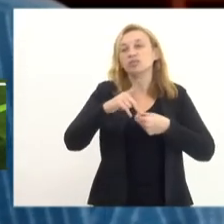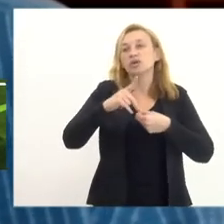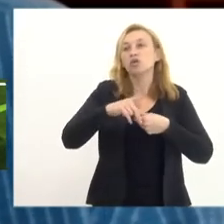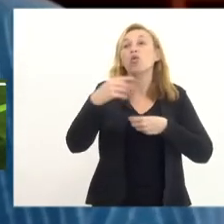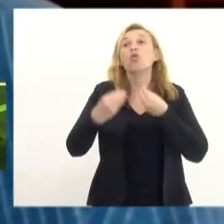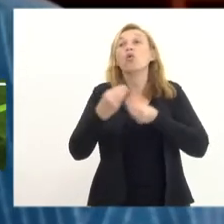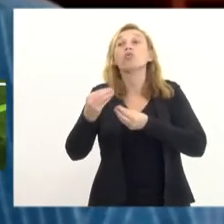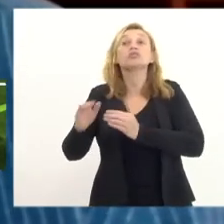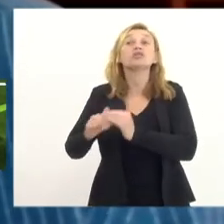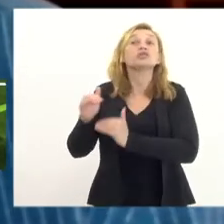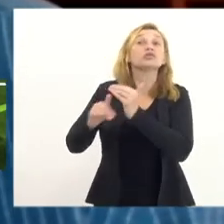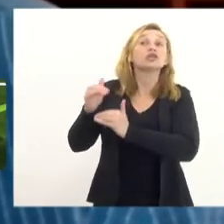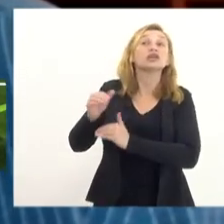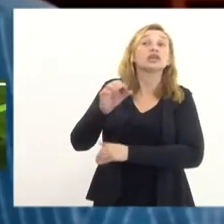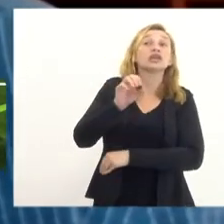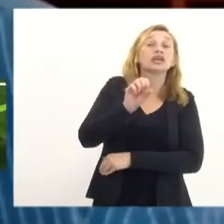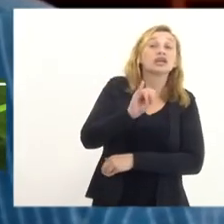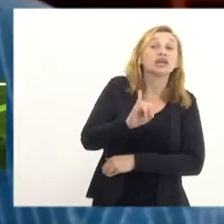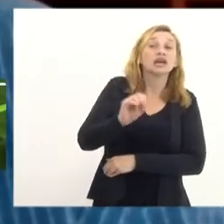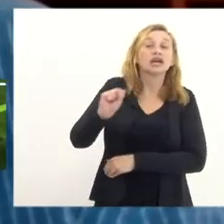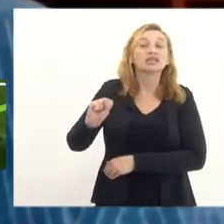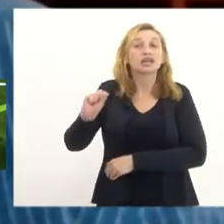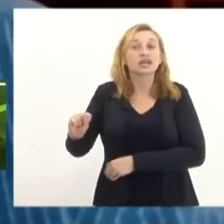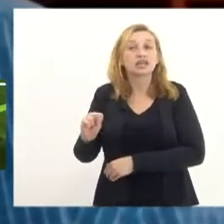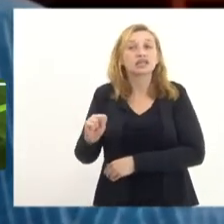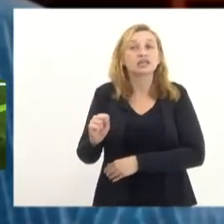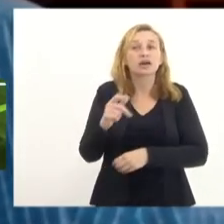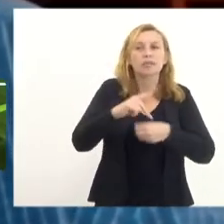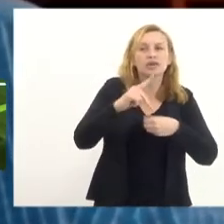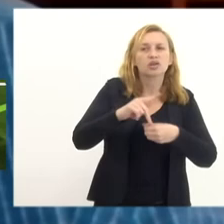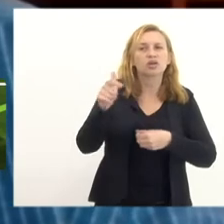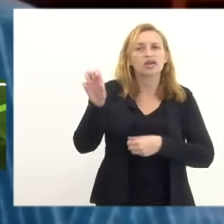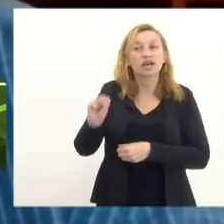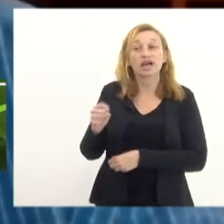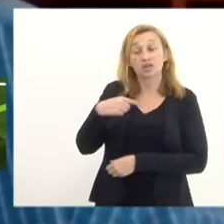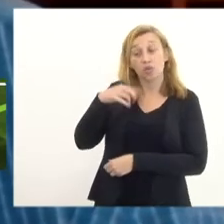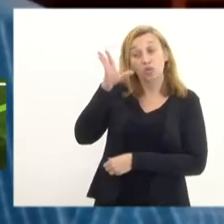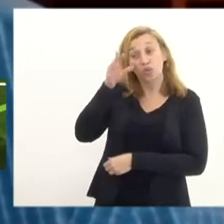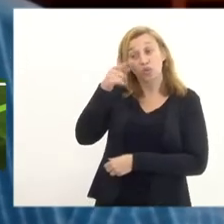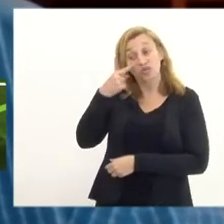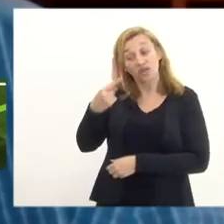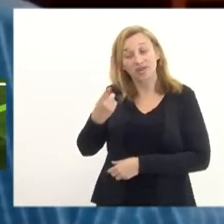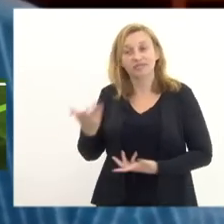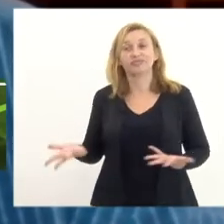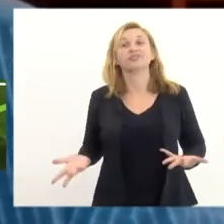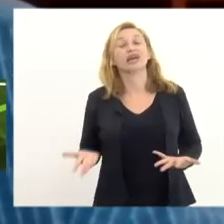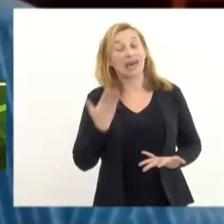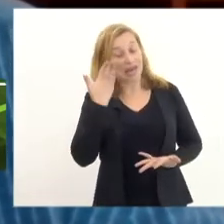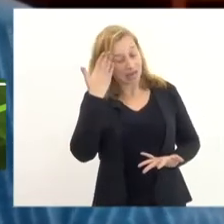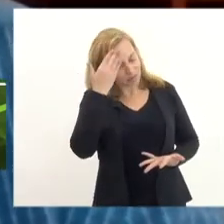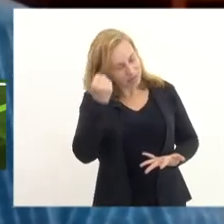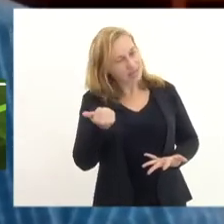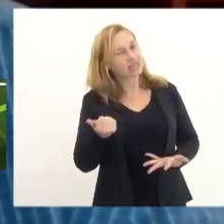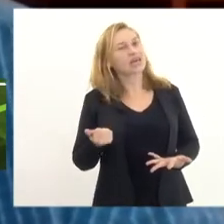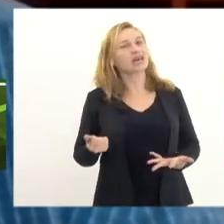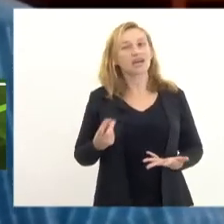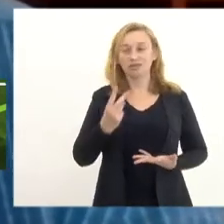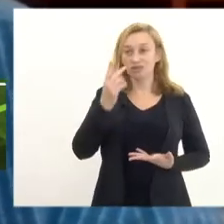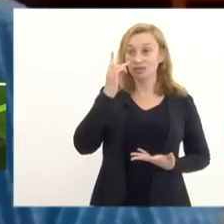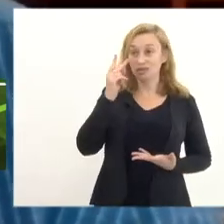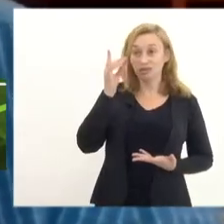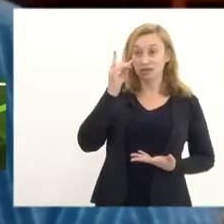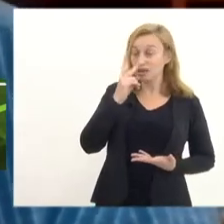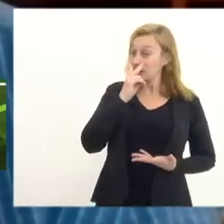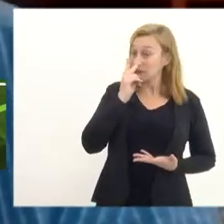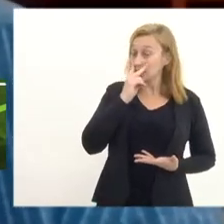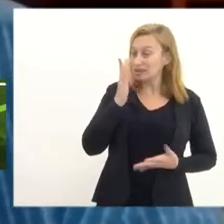indo a evolução de ISS com relação ao complexo petróleo e gás. Eu fico curioso de ver isso. Eu sei que o Espírito Santo é muito mais